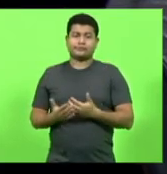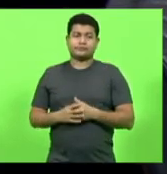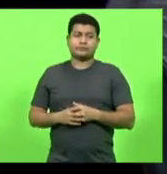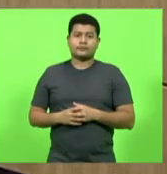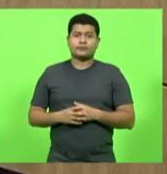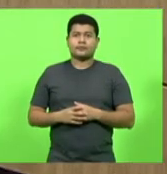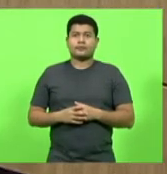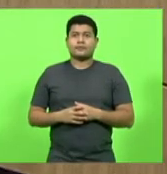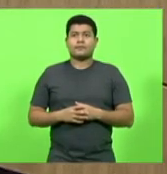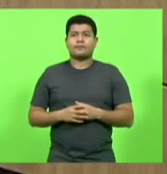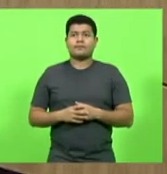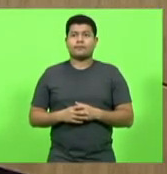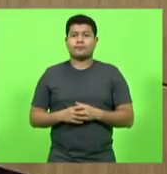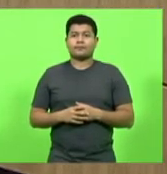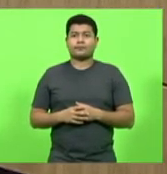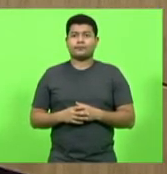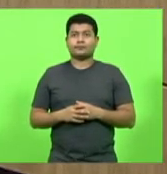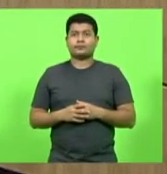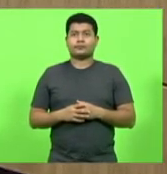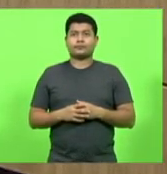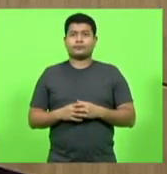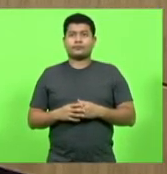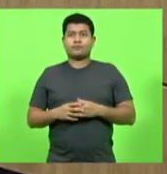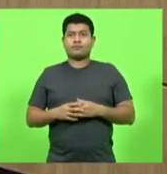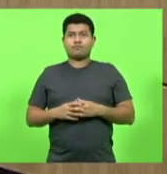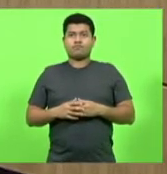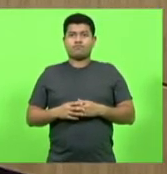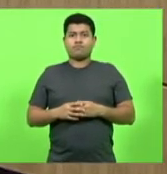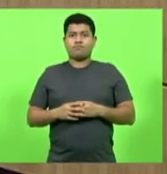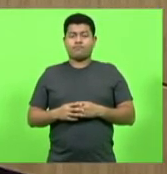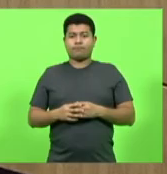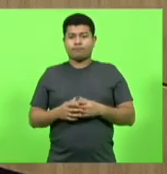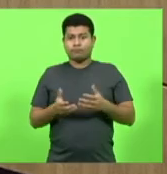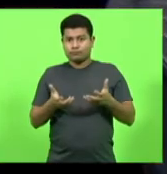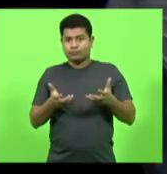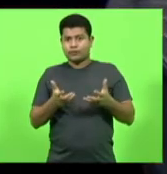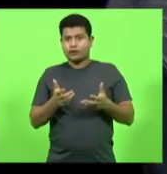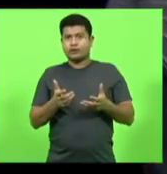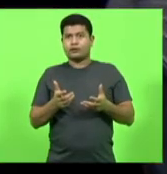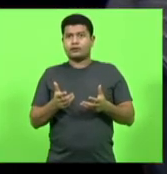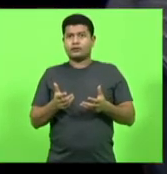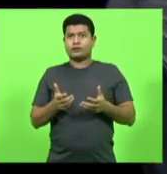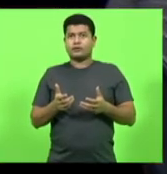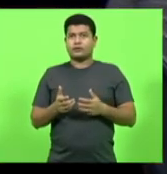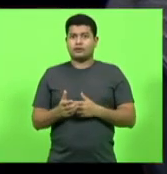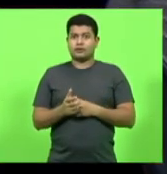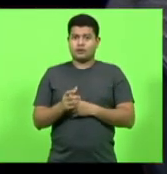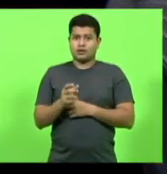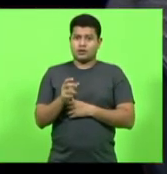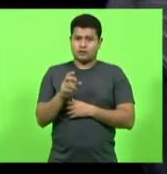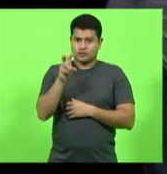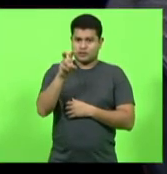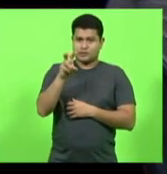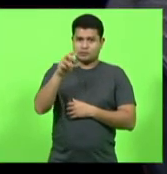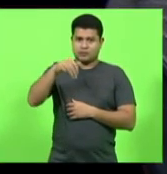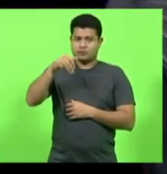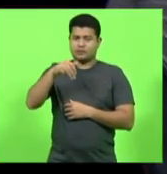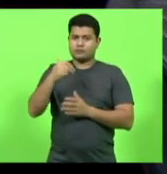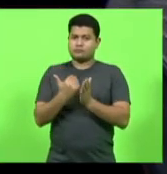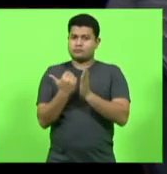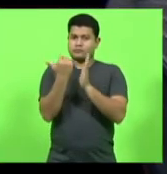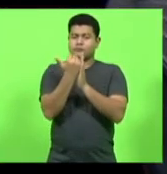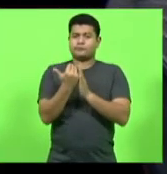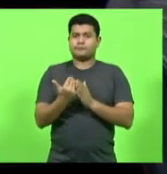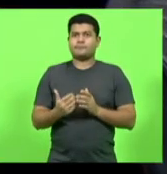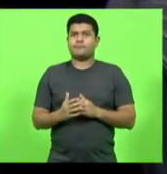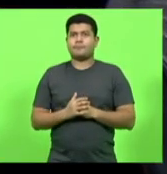Vossa Excelência quer os 13 segundos ou quer os 5 regimentais? Os 5 regimentais, ok. Como